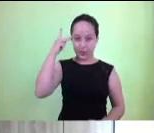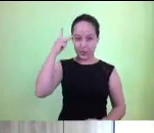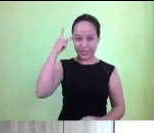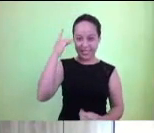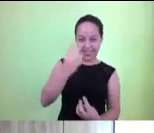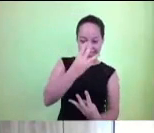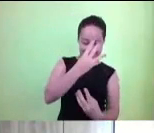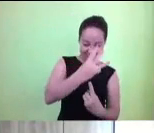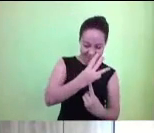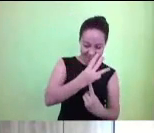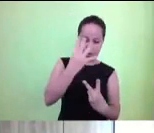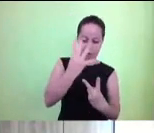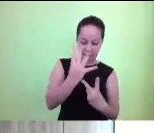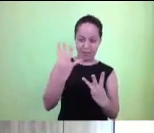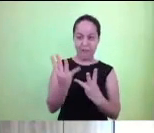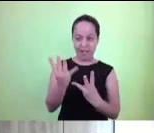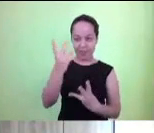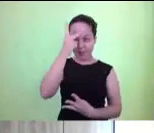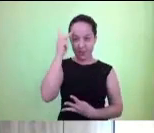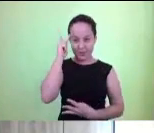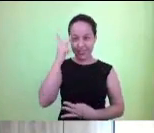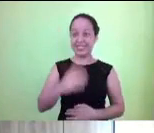semente utilizada.